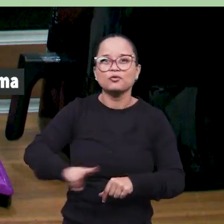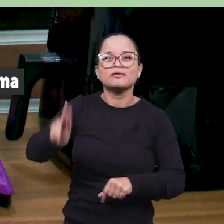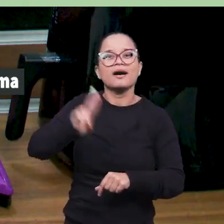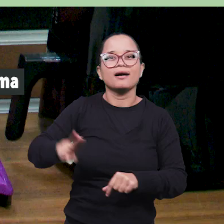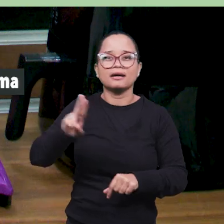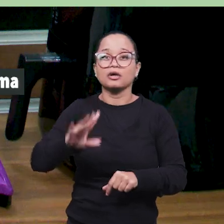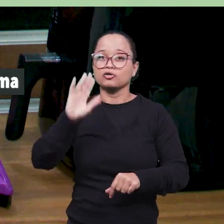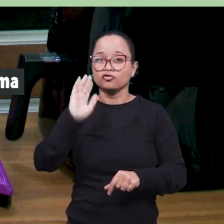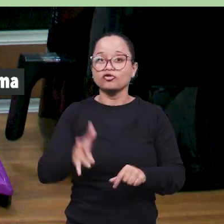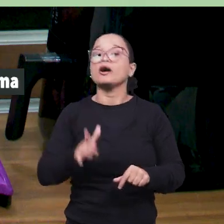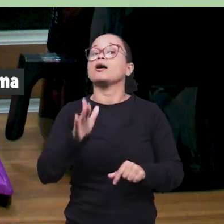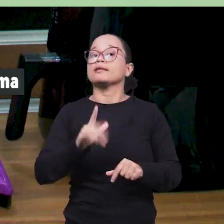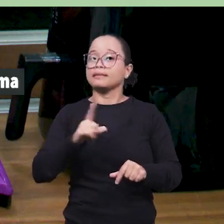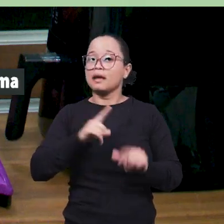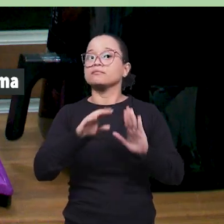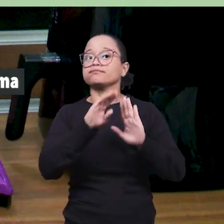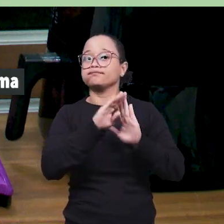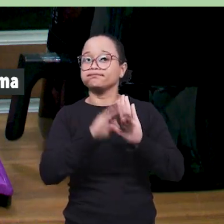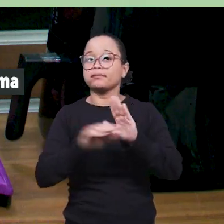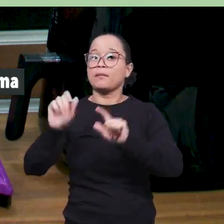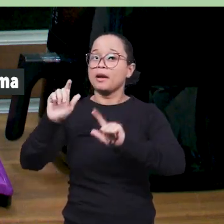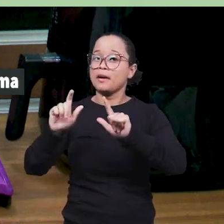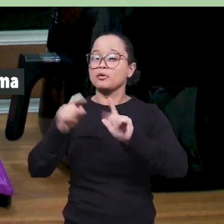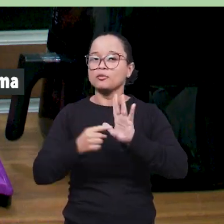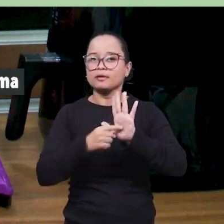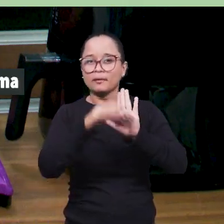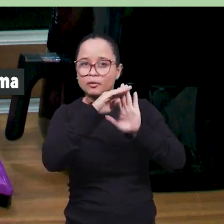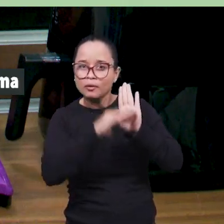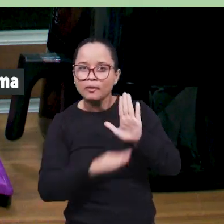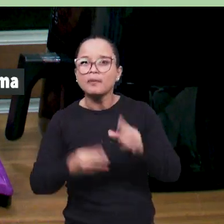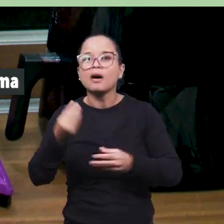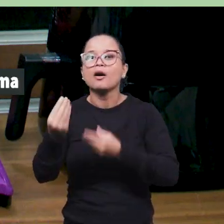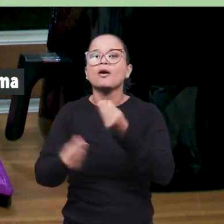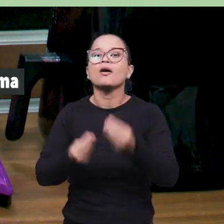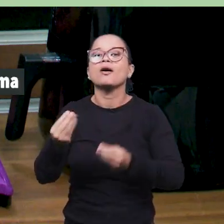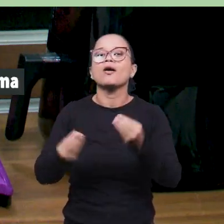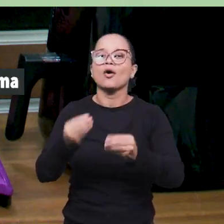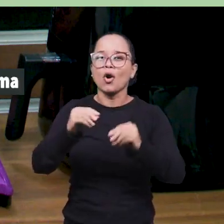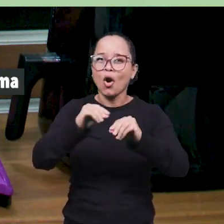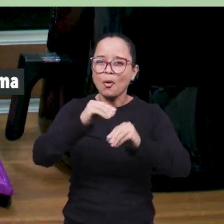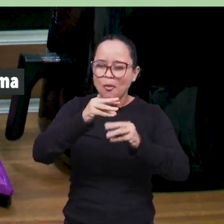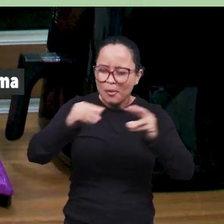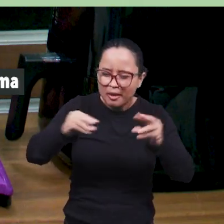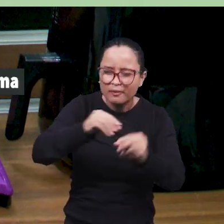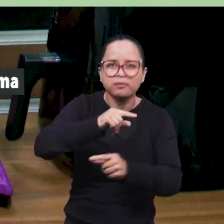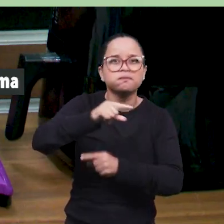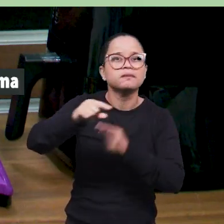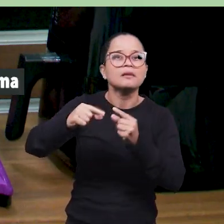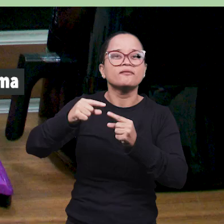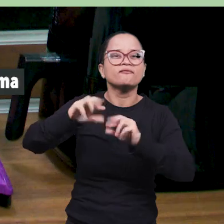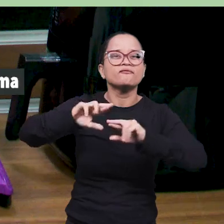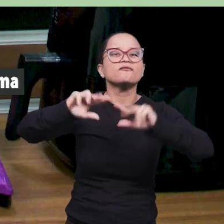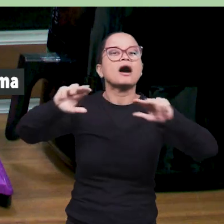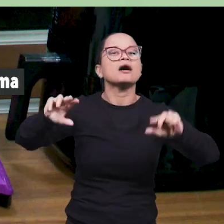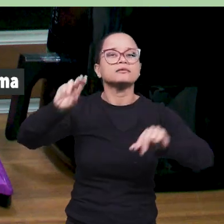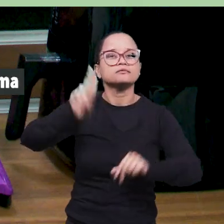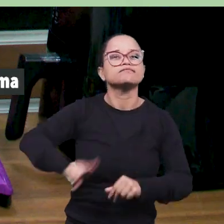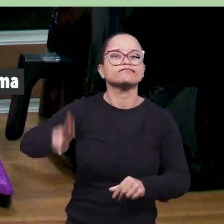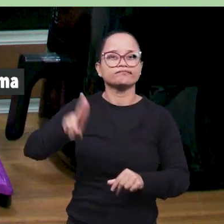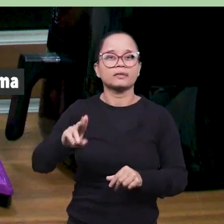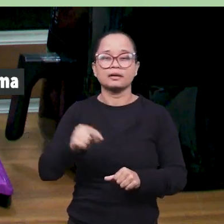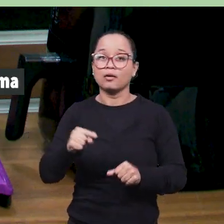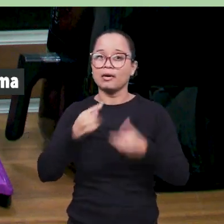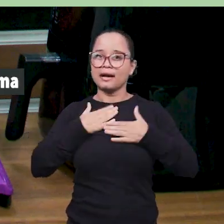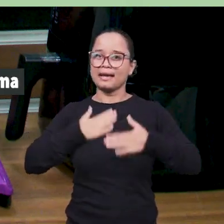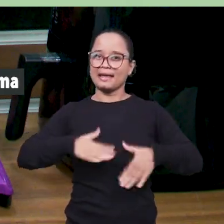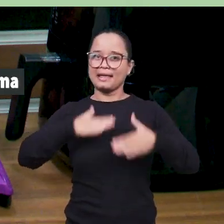já escrito pra gente gravar sobre temperos. Temperos. Então, não fique preocupado, que a gente vai no passo a passo